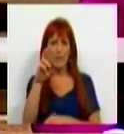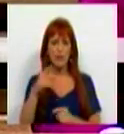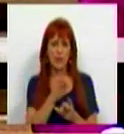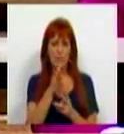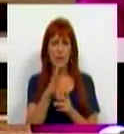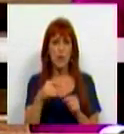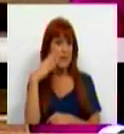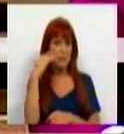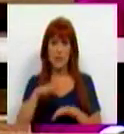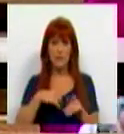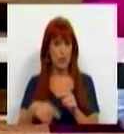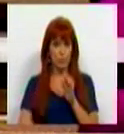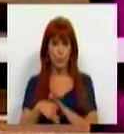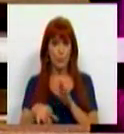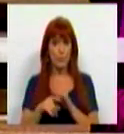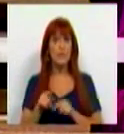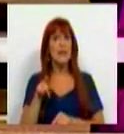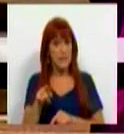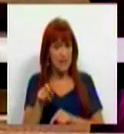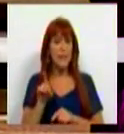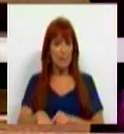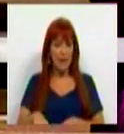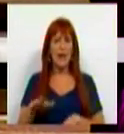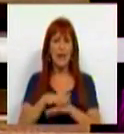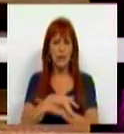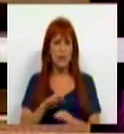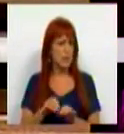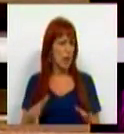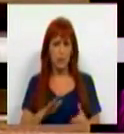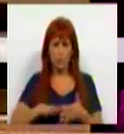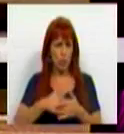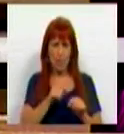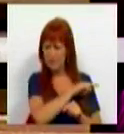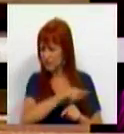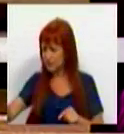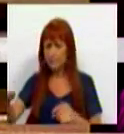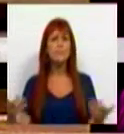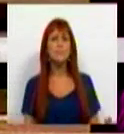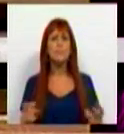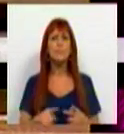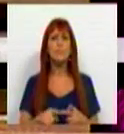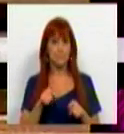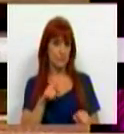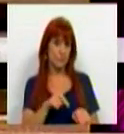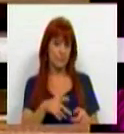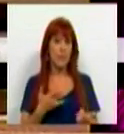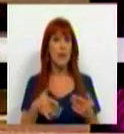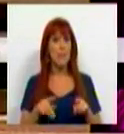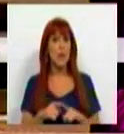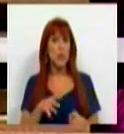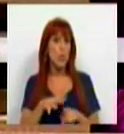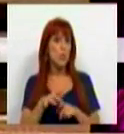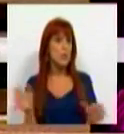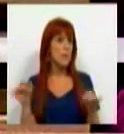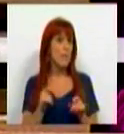vertentes da simplificação legislativa e administrativa como grande programa transversal. Para esse efeito, mas com um